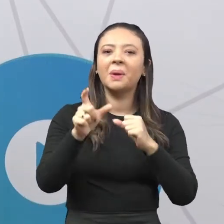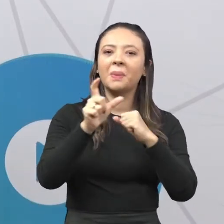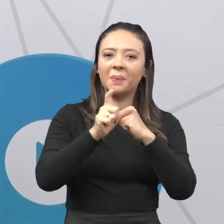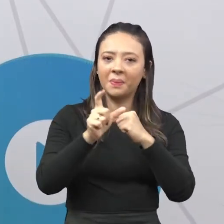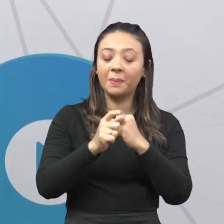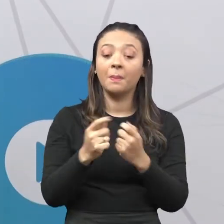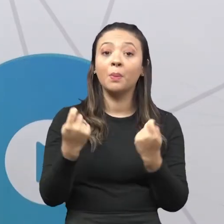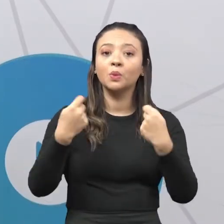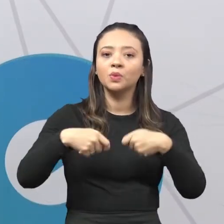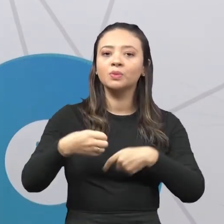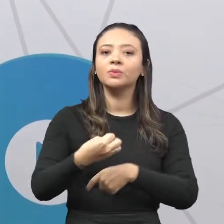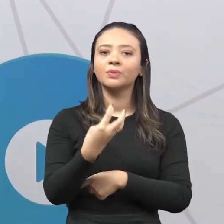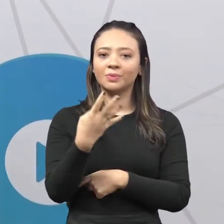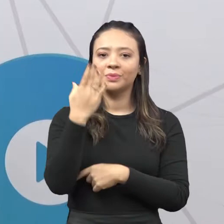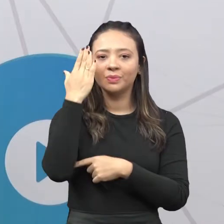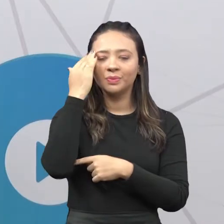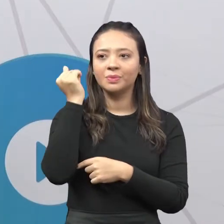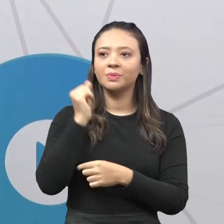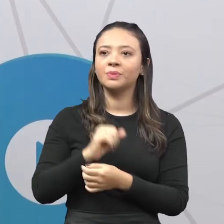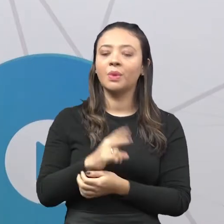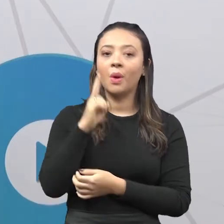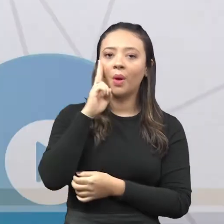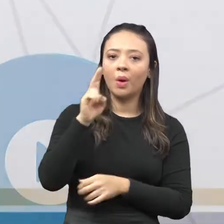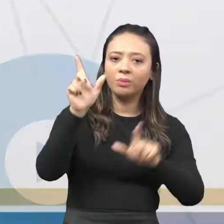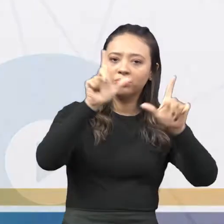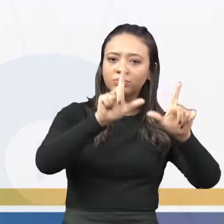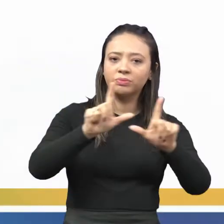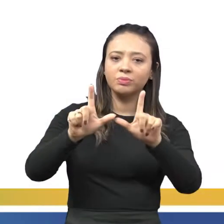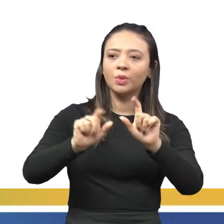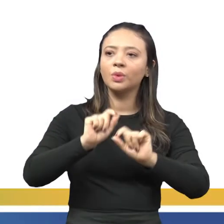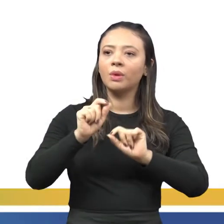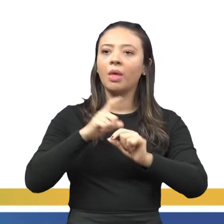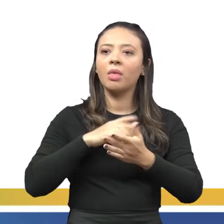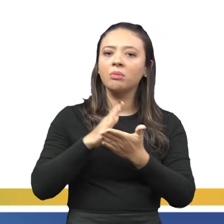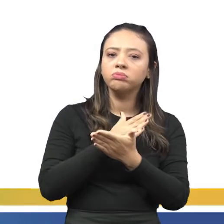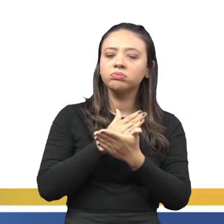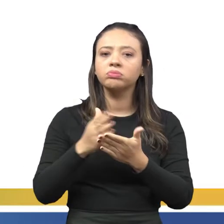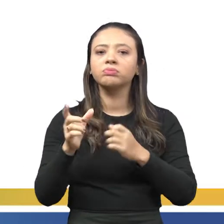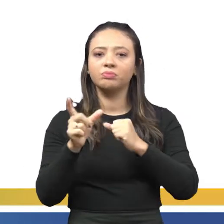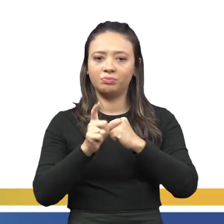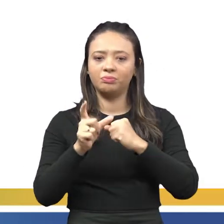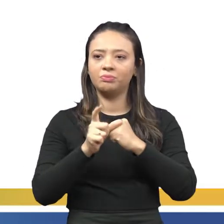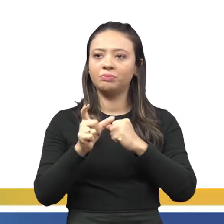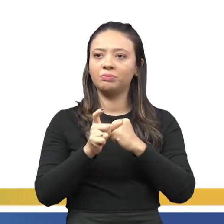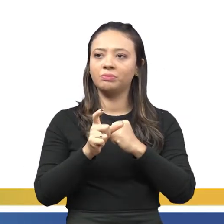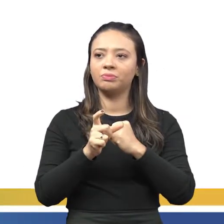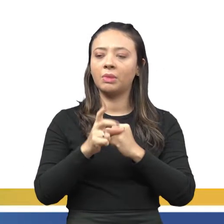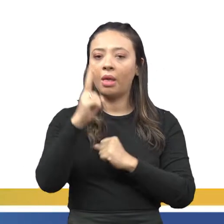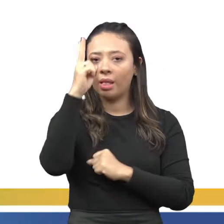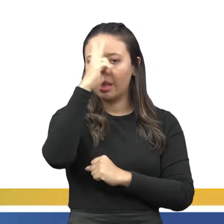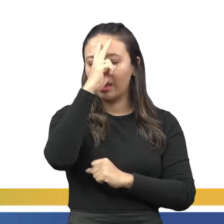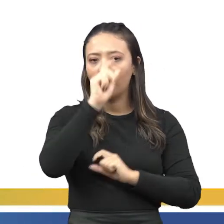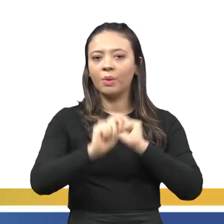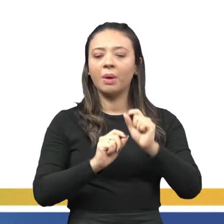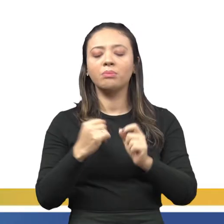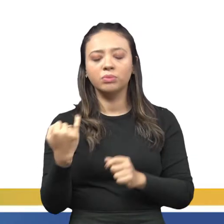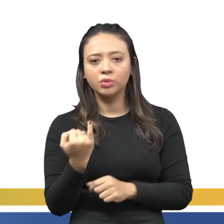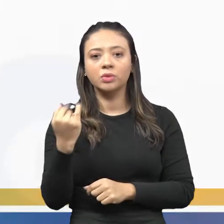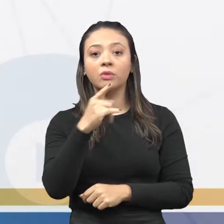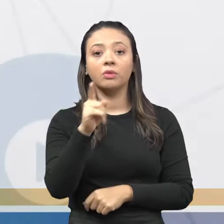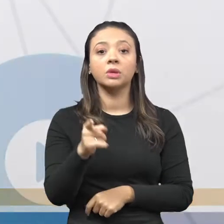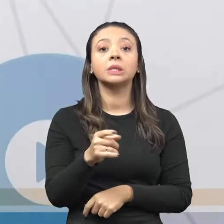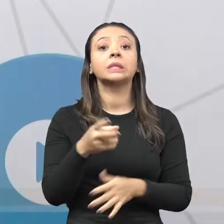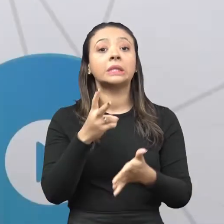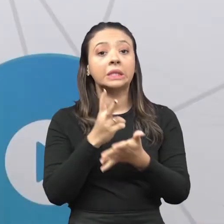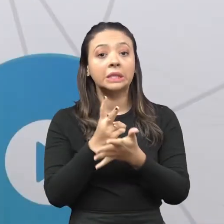são contáveis. Observem comigo aí nesse quadro, nós temos alguns desses substantivos. Lembrem-se, pessoal, que é importante que vocês